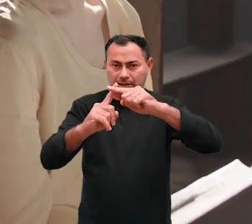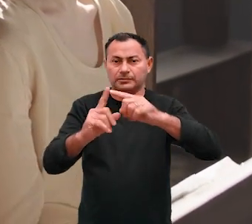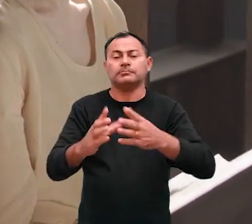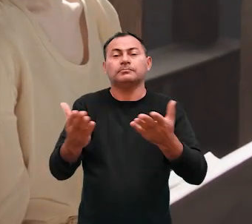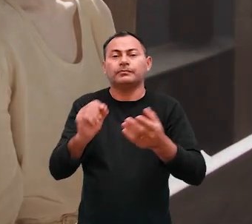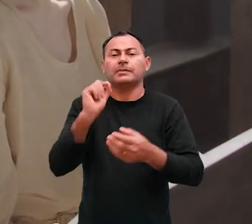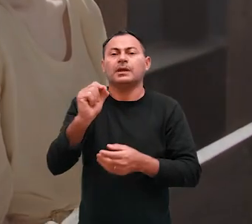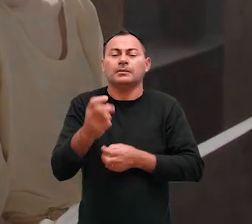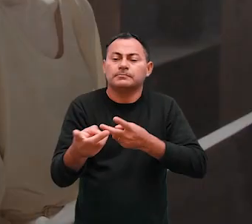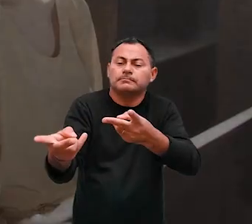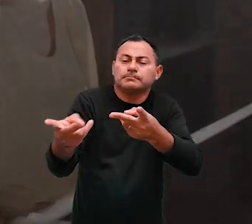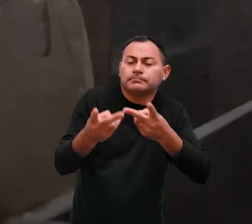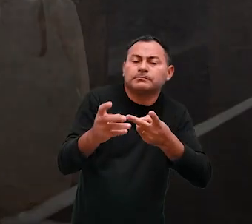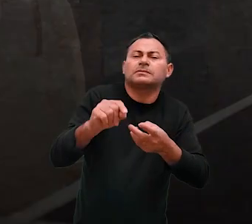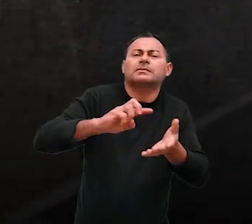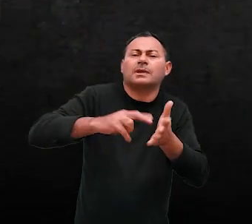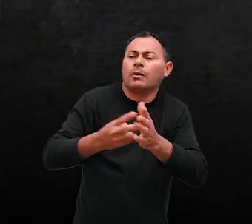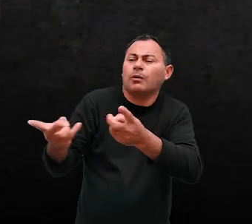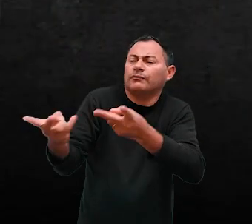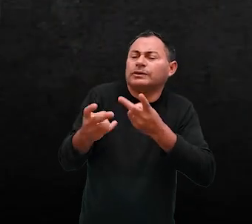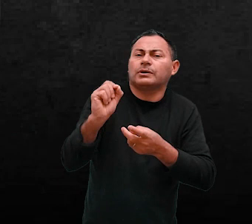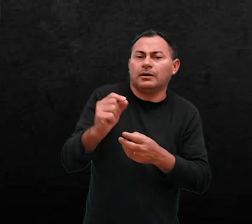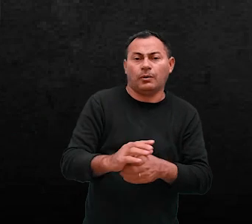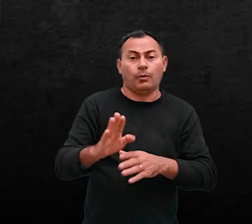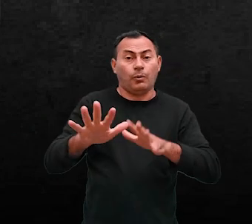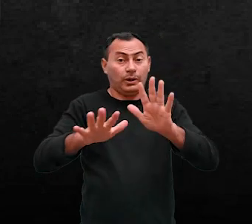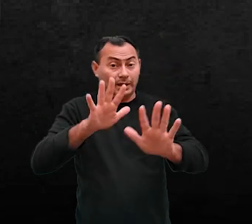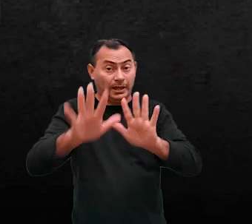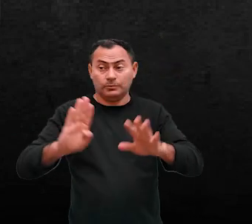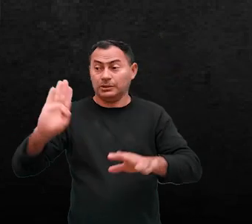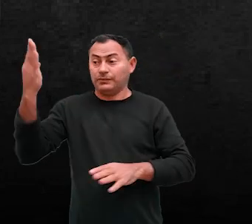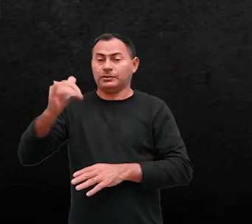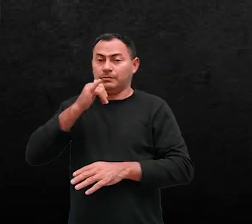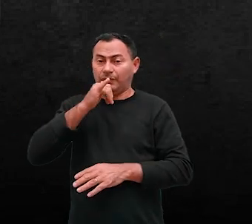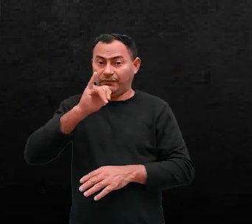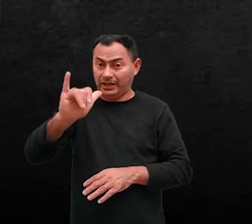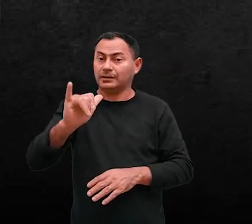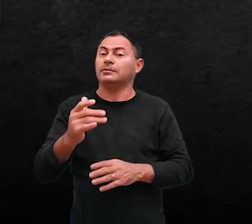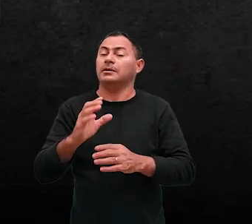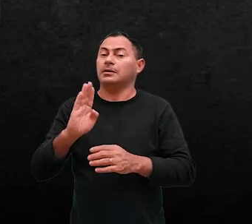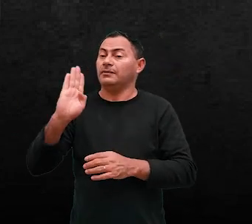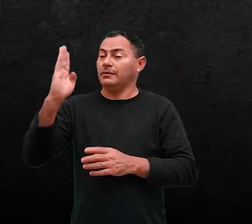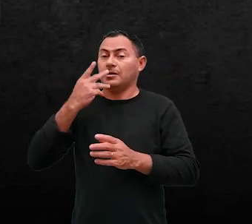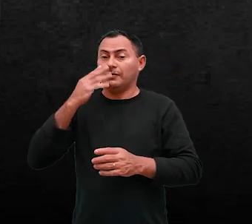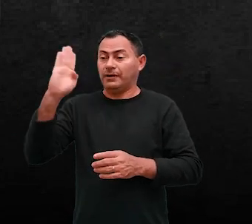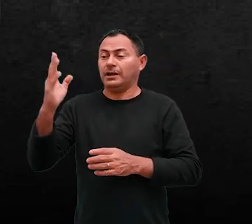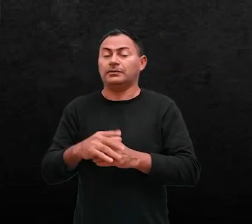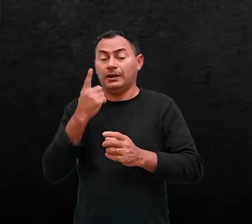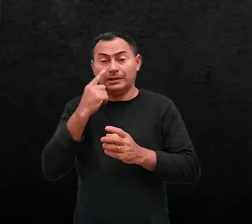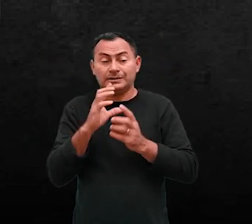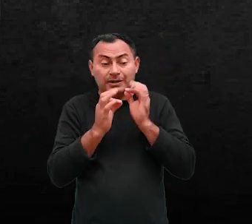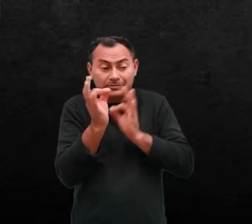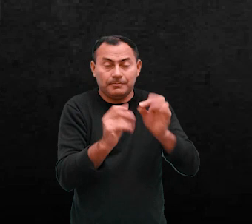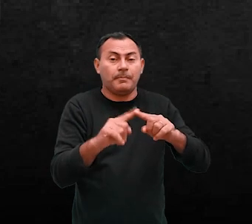Afinal, que tipo de convite é este? Cuidado com os falsos profetas, eles vêm a vocês vestidos de peles de